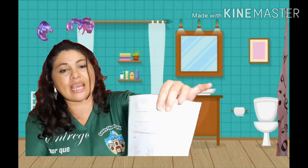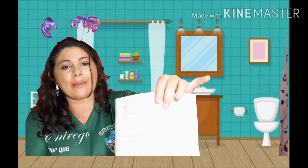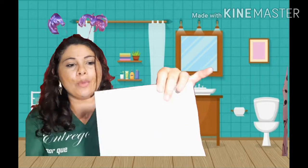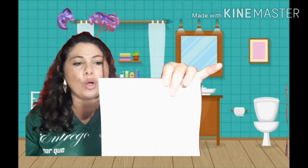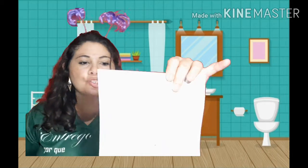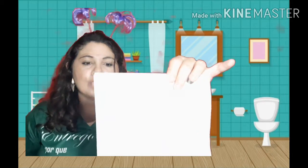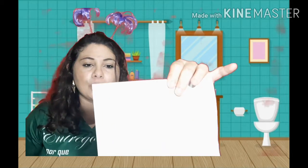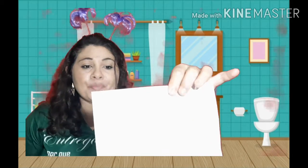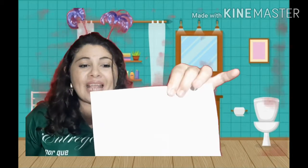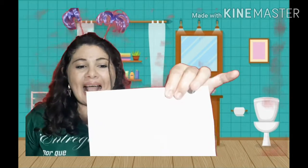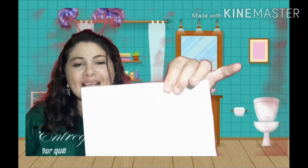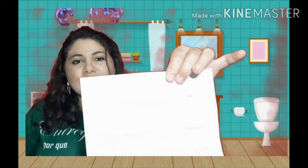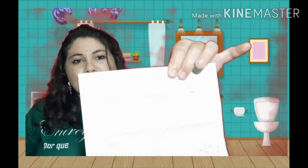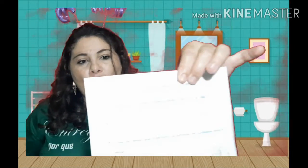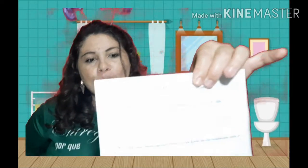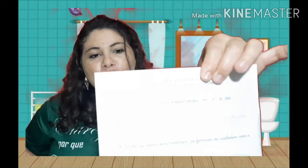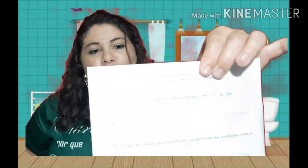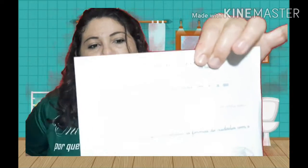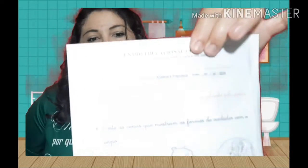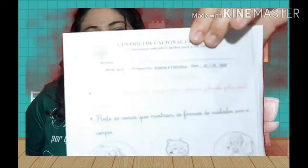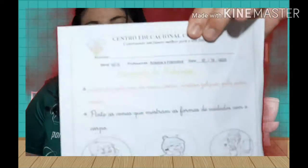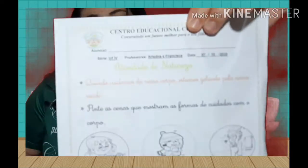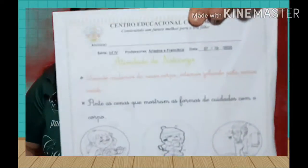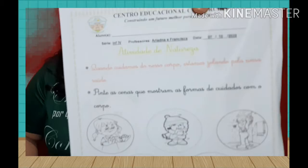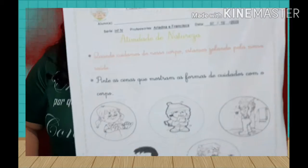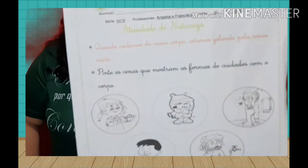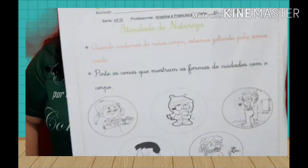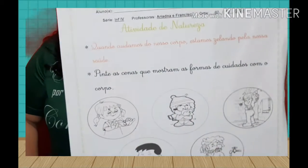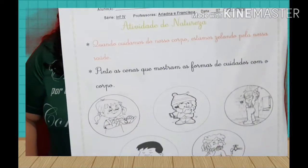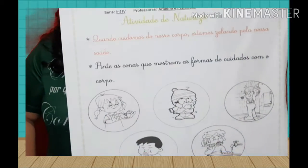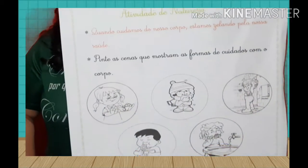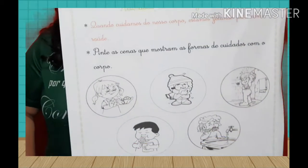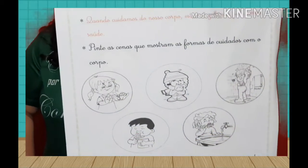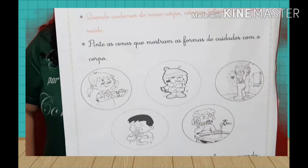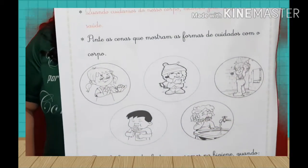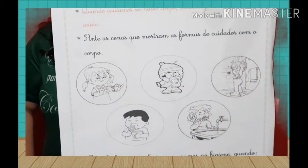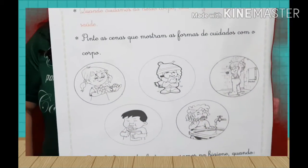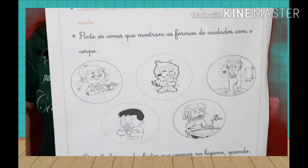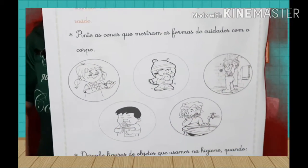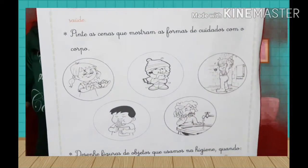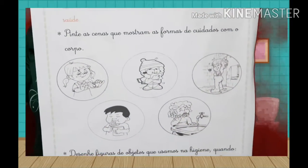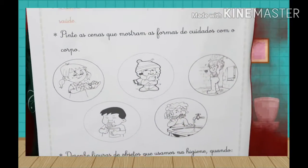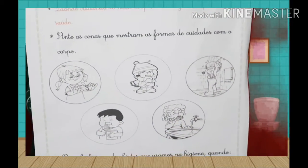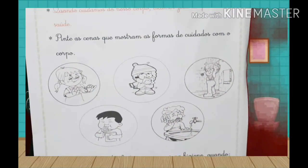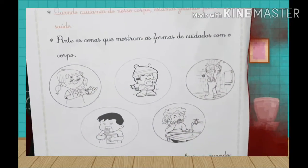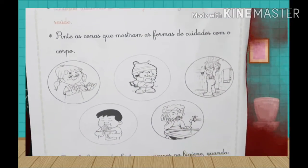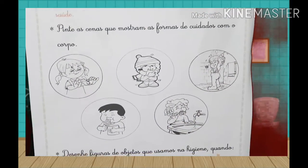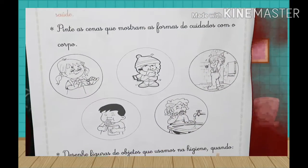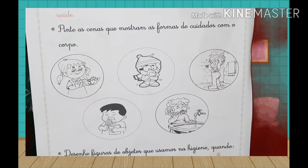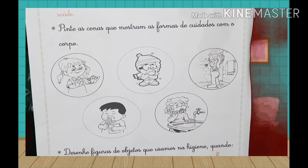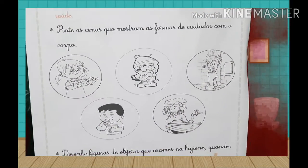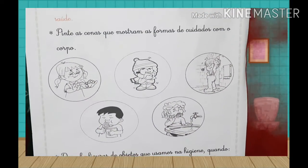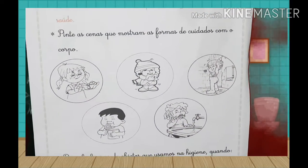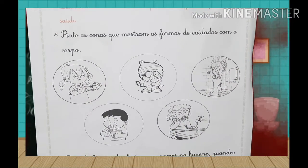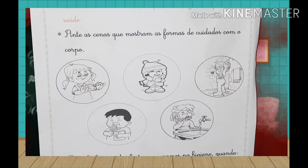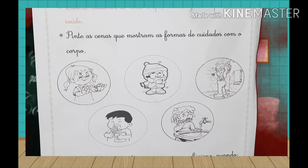cenas que mostram as formas de cuidados com o nosso corpinho. Tem